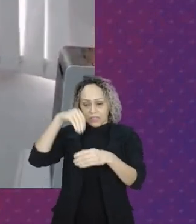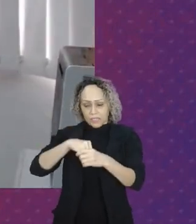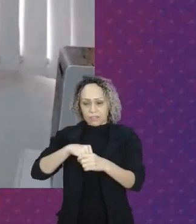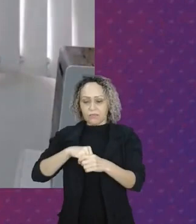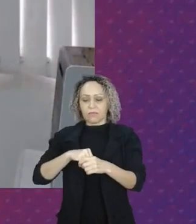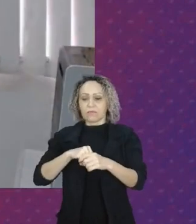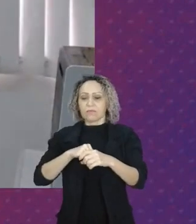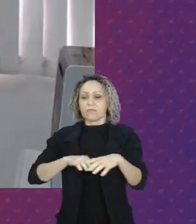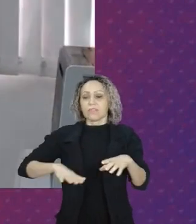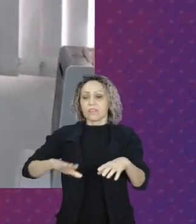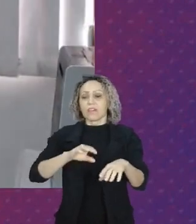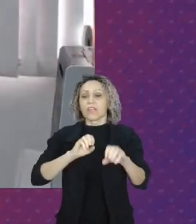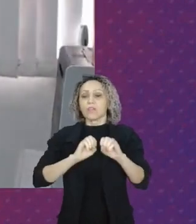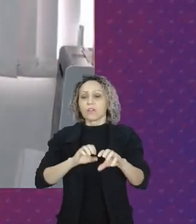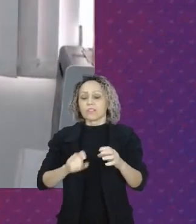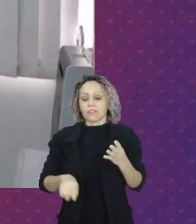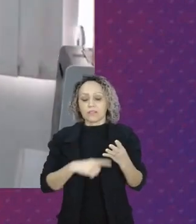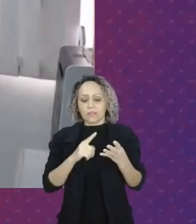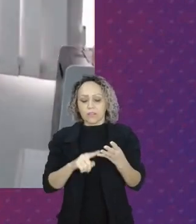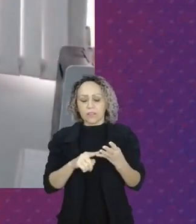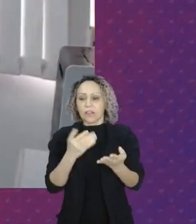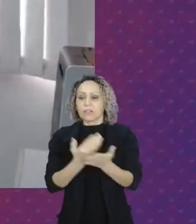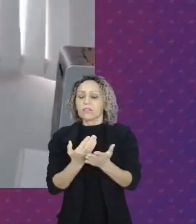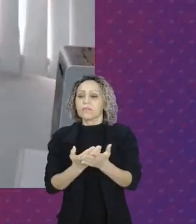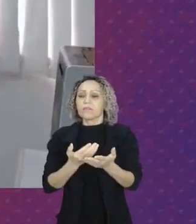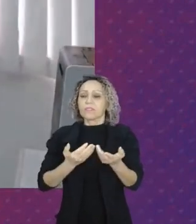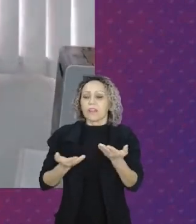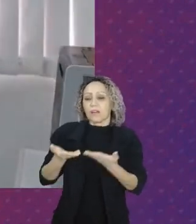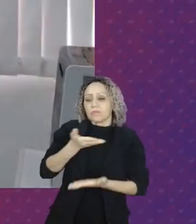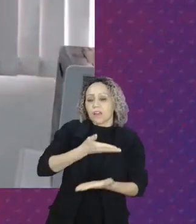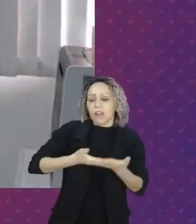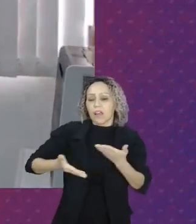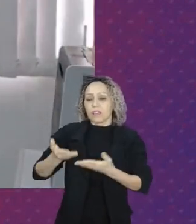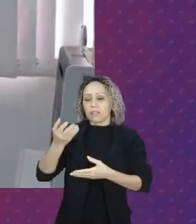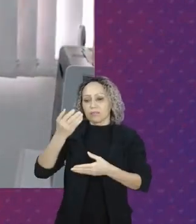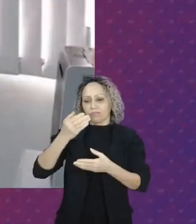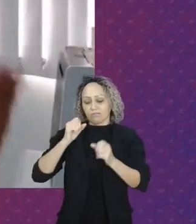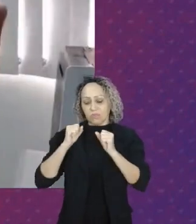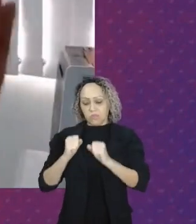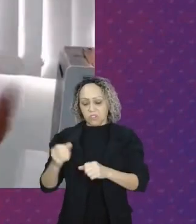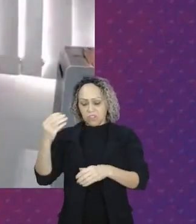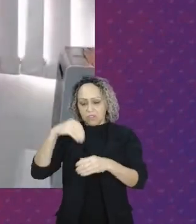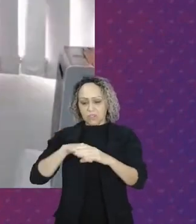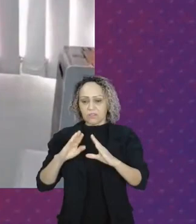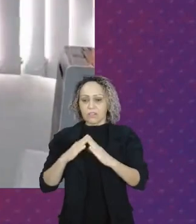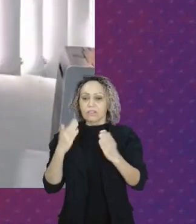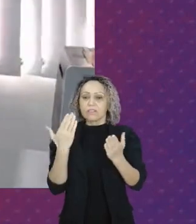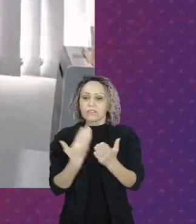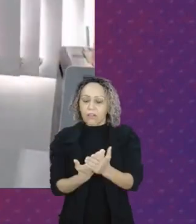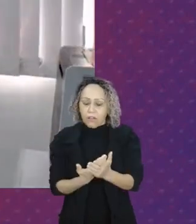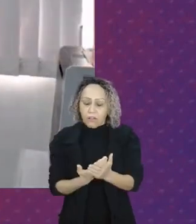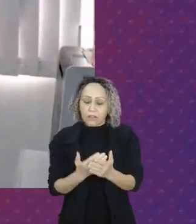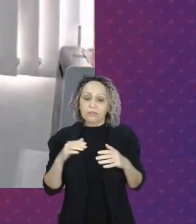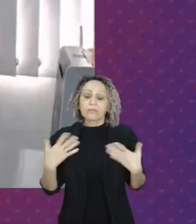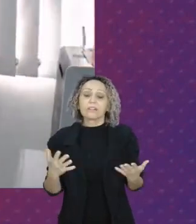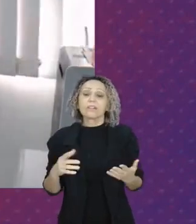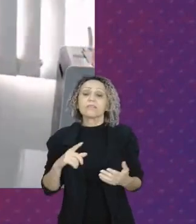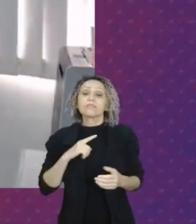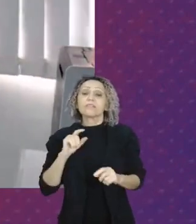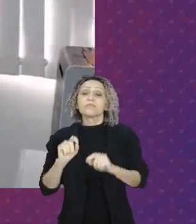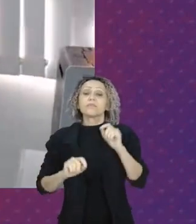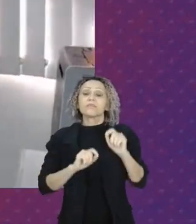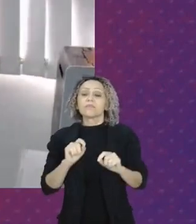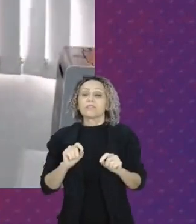nós vamos conversar sobre as relações de poder no interior das escolas. Então, o retrato que temos hoje